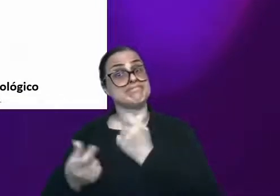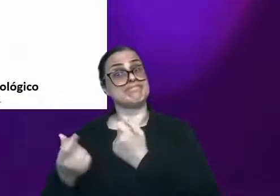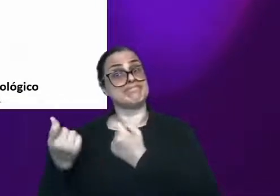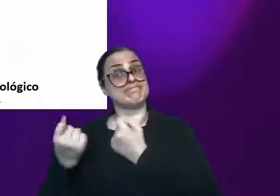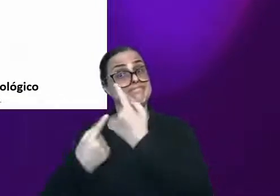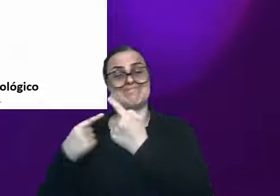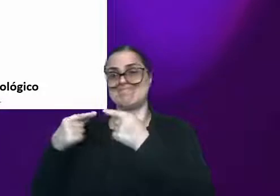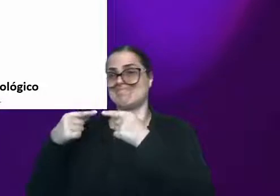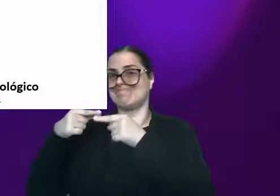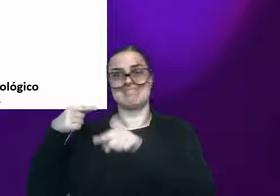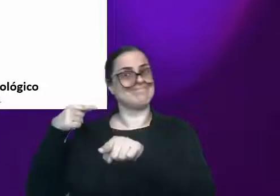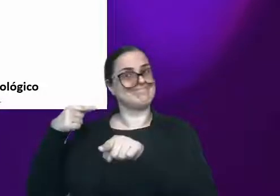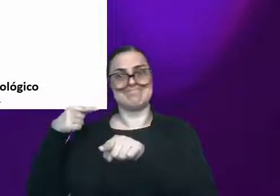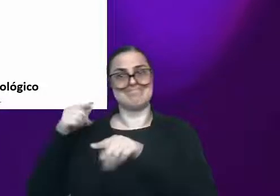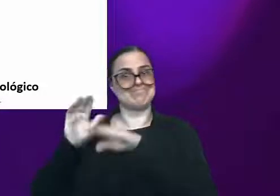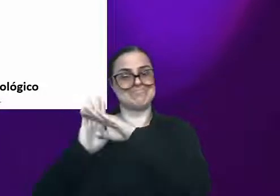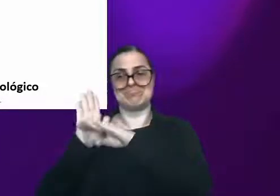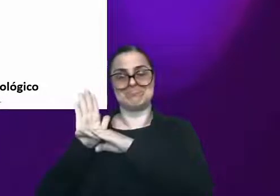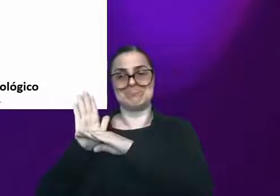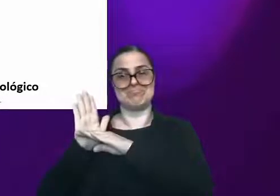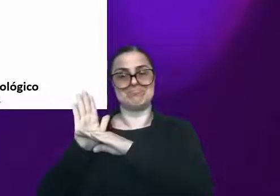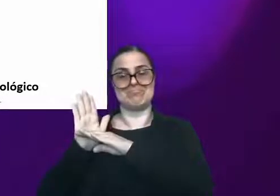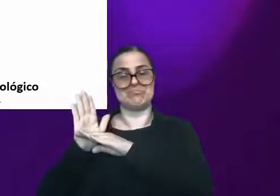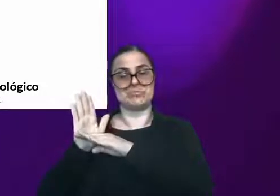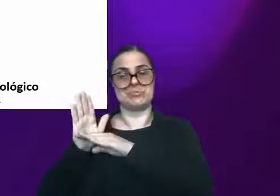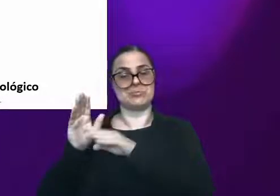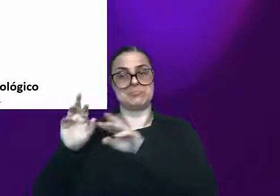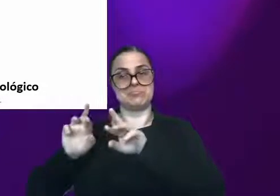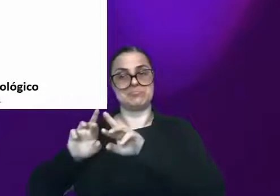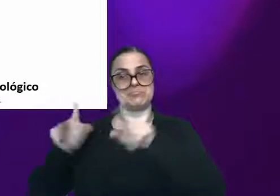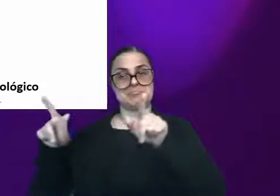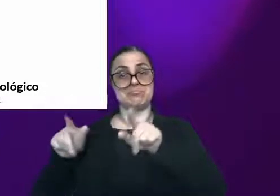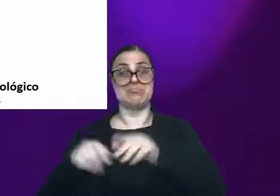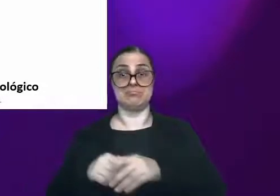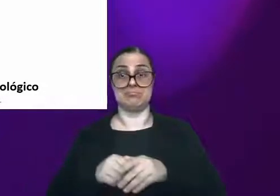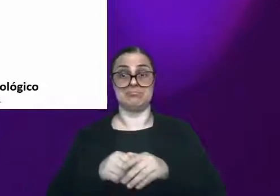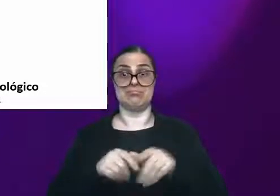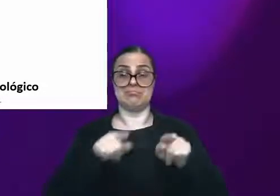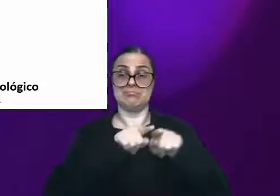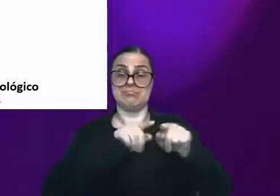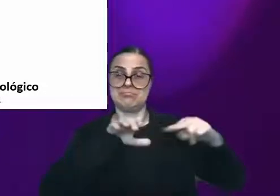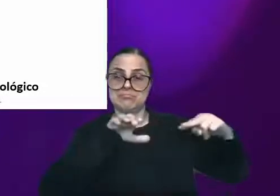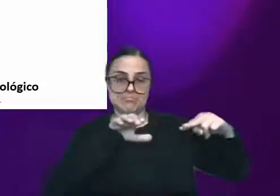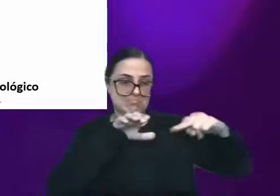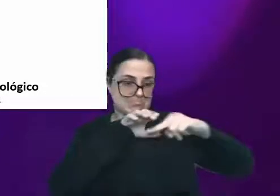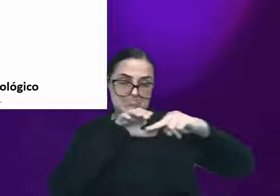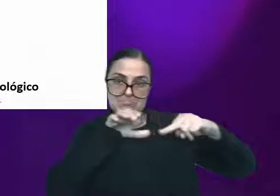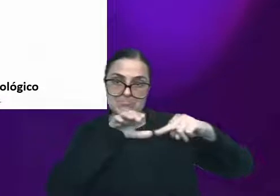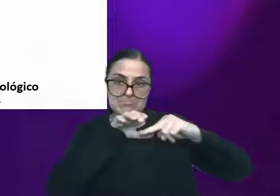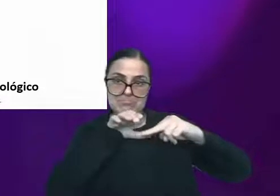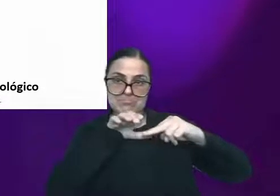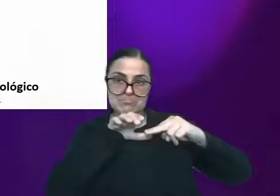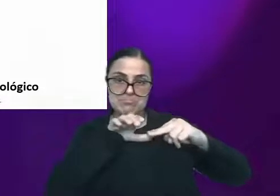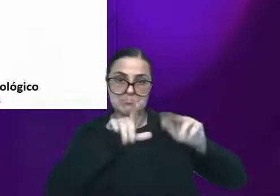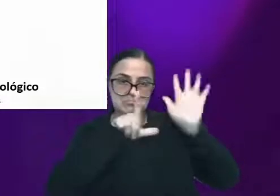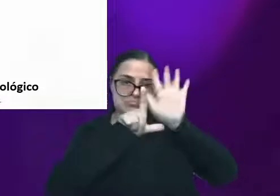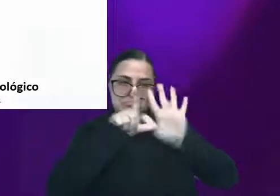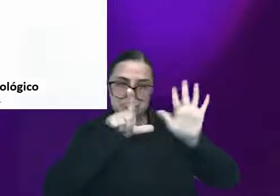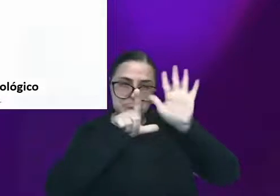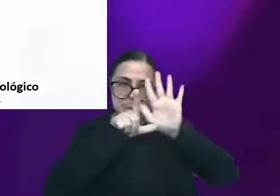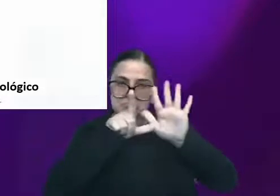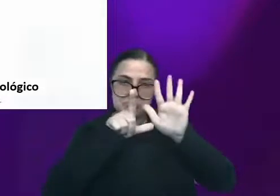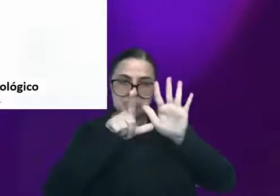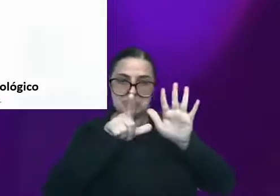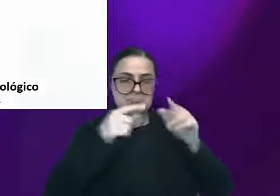acabaram saindo de critério. E os exames de imagem não foram coincidentes, dentro também